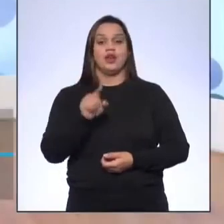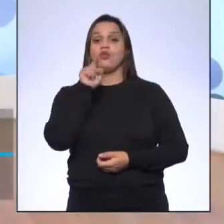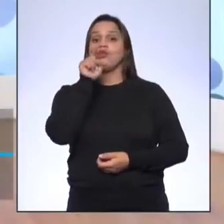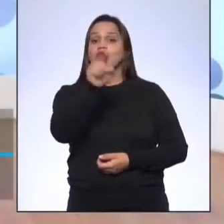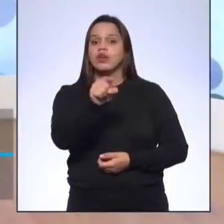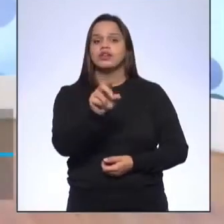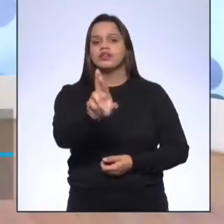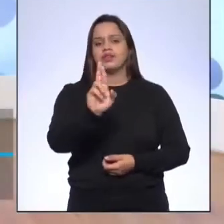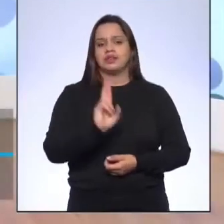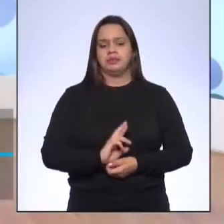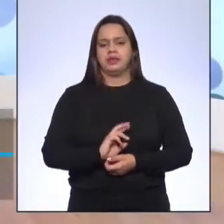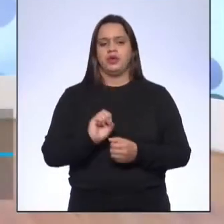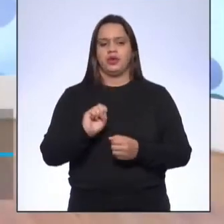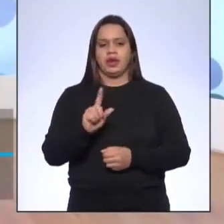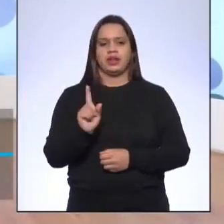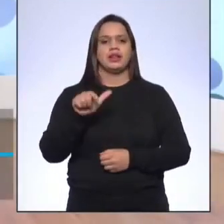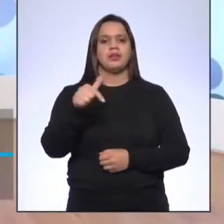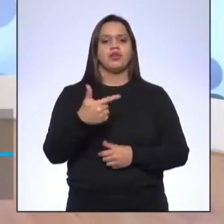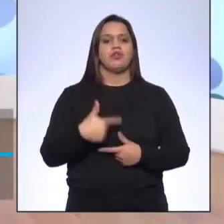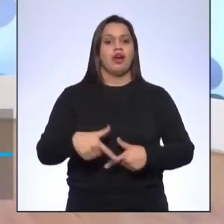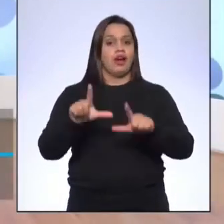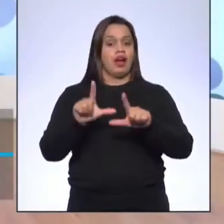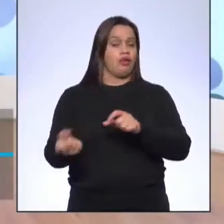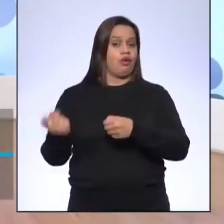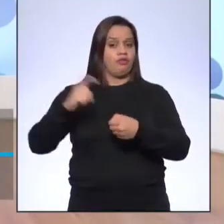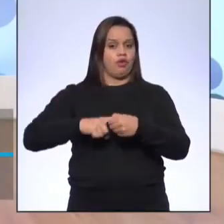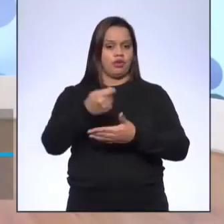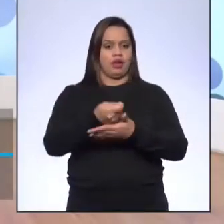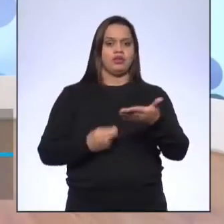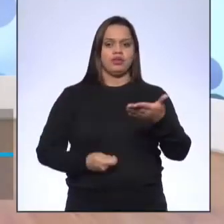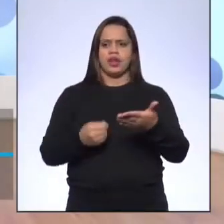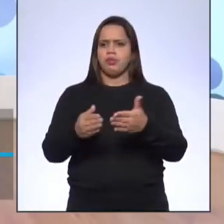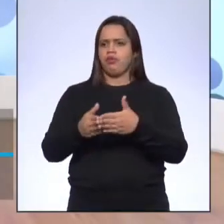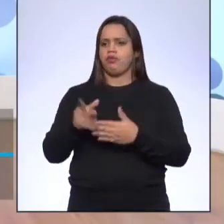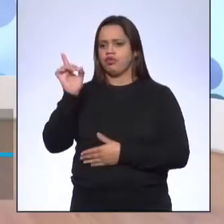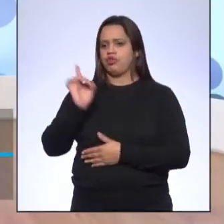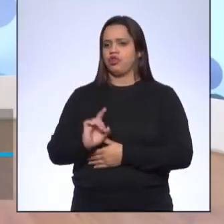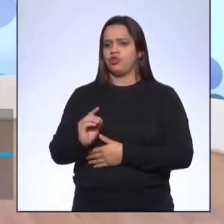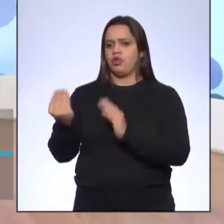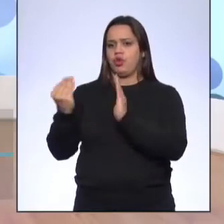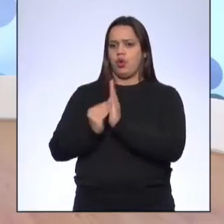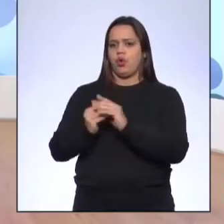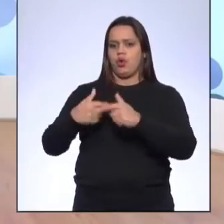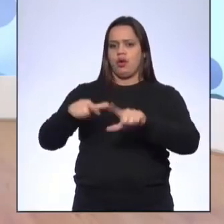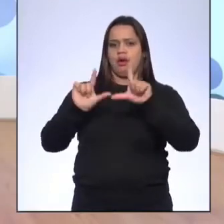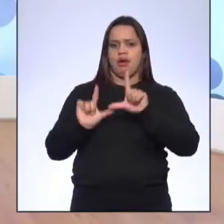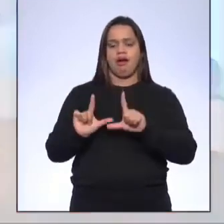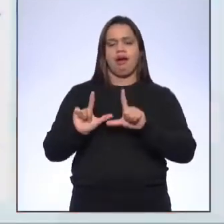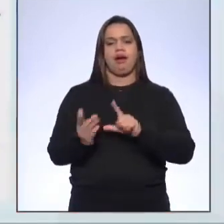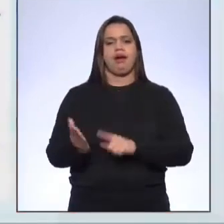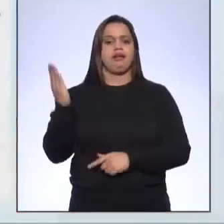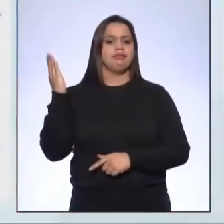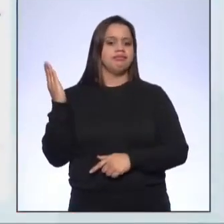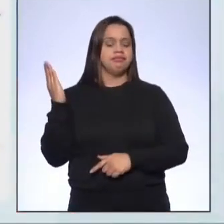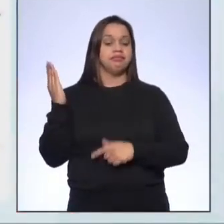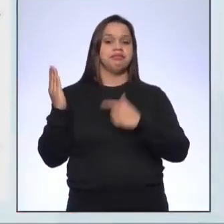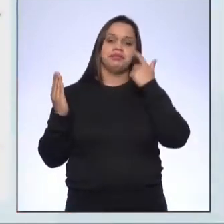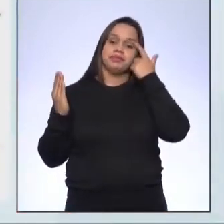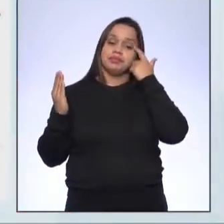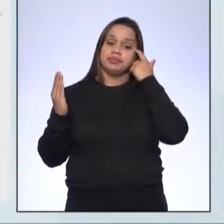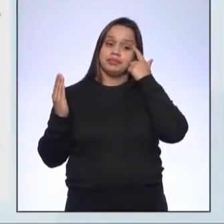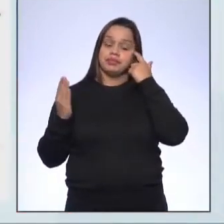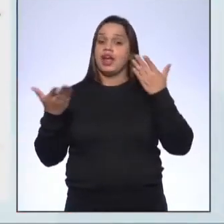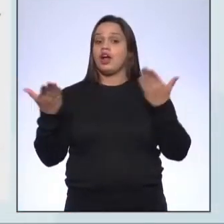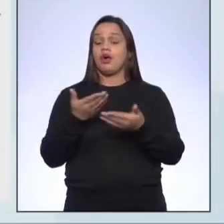a resposta. Nós vamos voltar de novo lá no texto. Ok, diretor, você poderia colocar o textinho lá para mim, na tela? Vocês vão